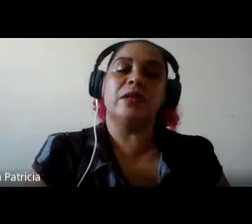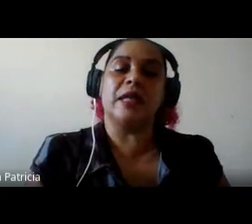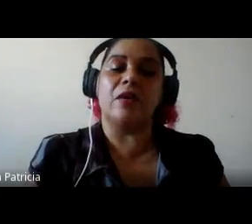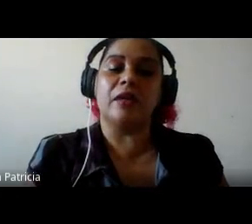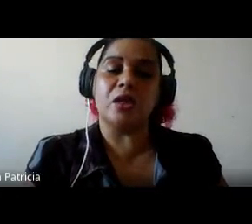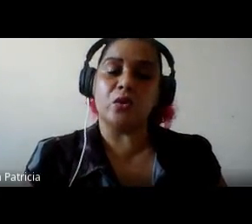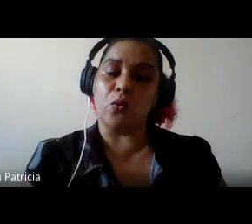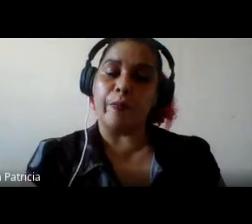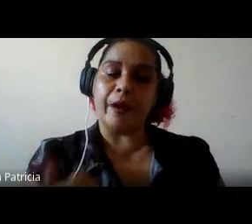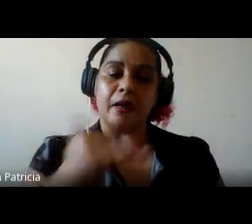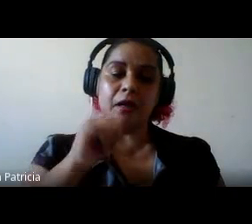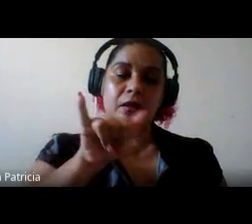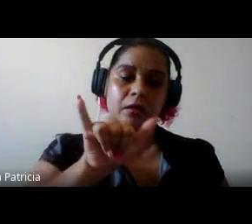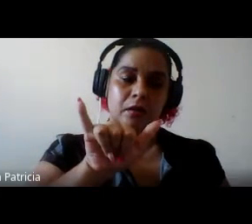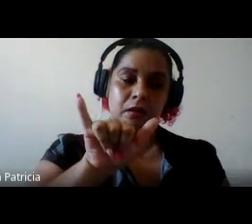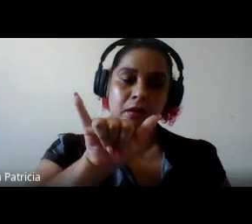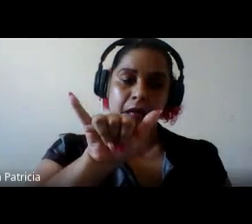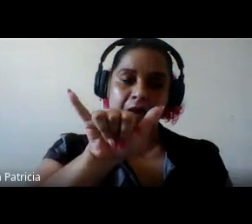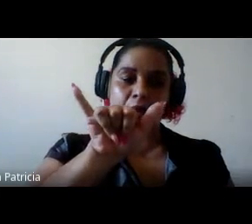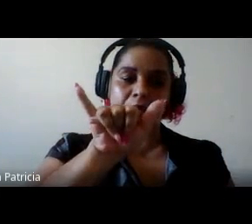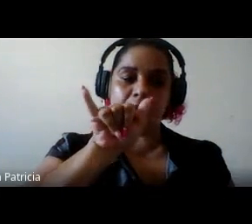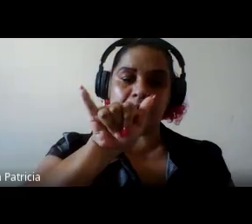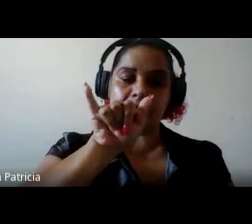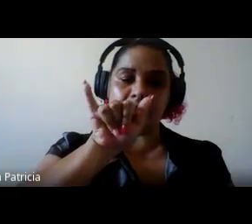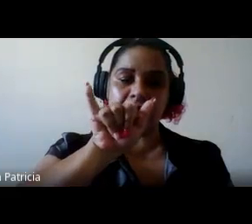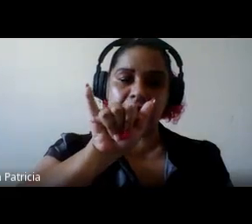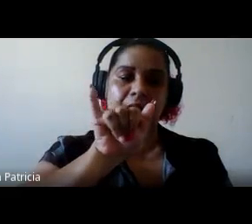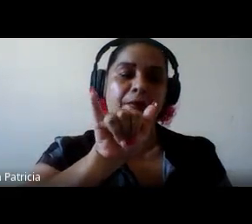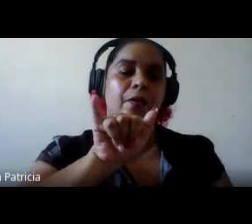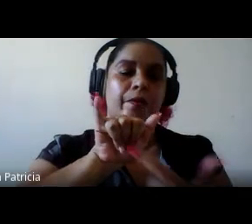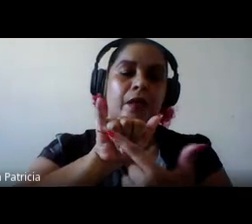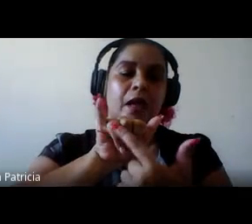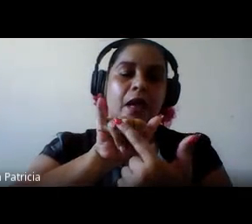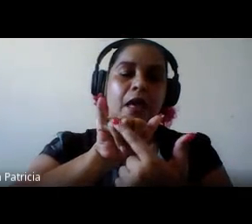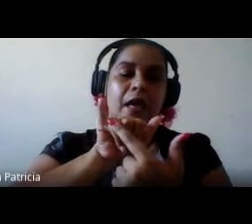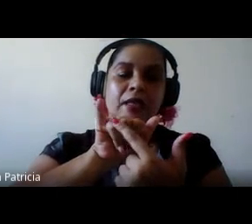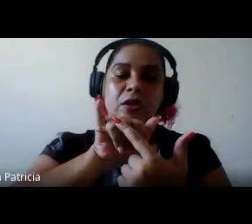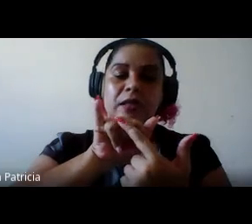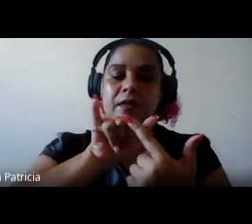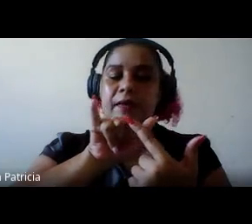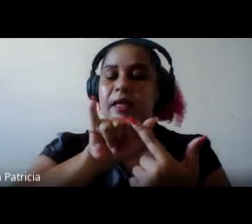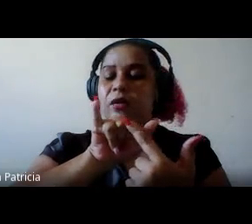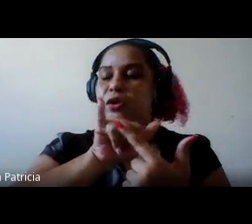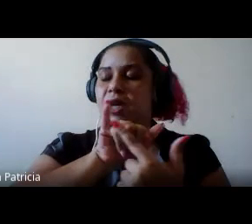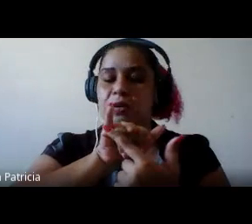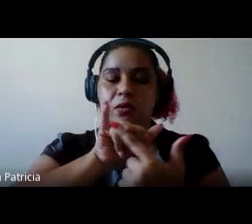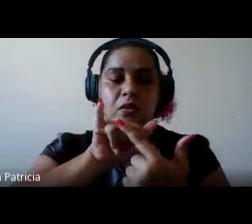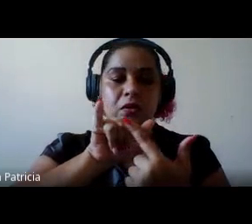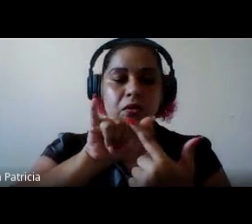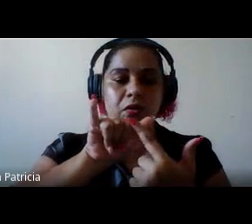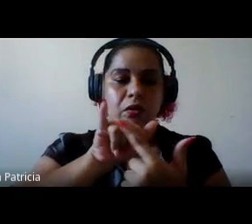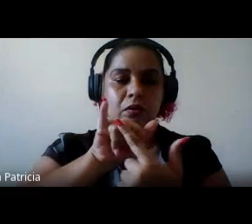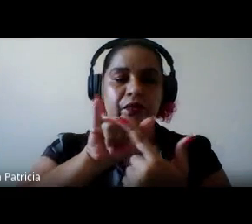O sinal de desculpa é a configuração da letra Y. Esse ossinho aqui dos